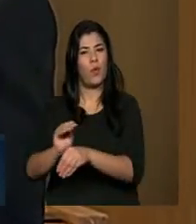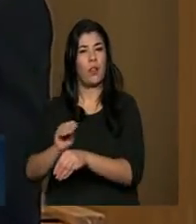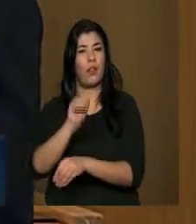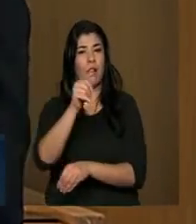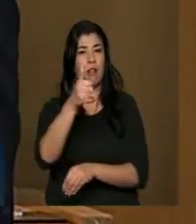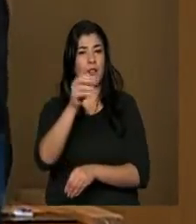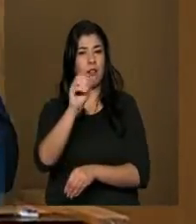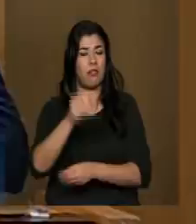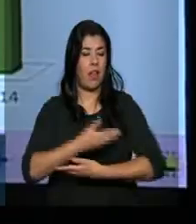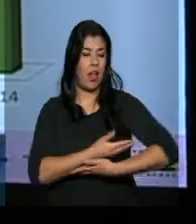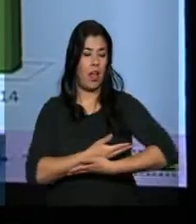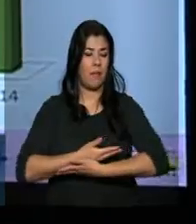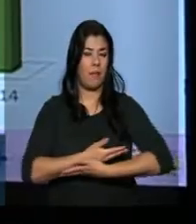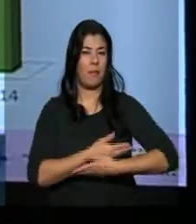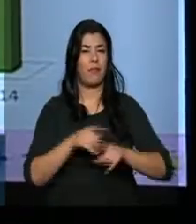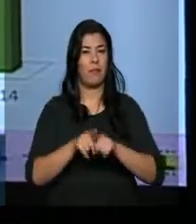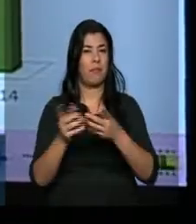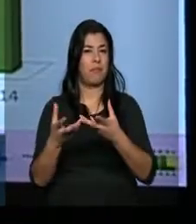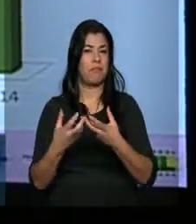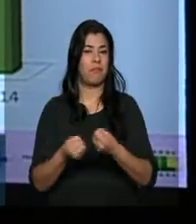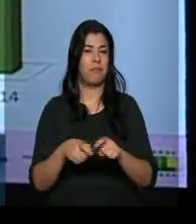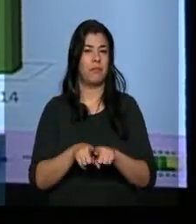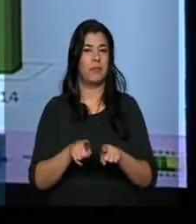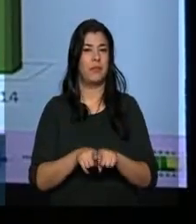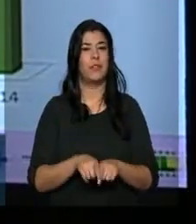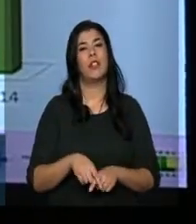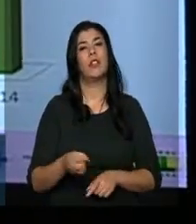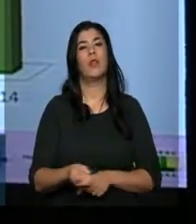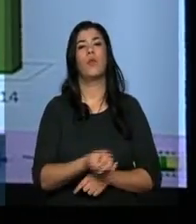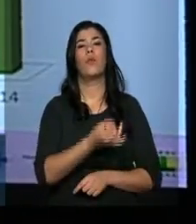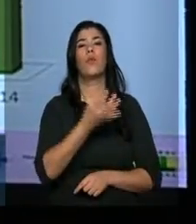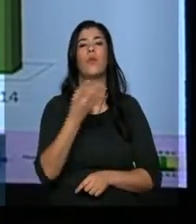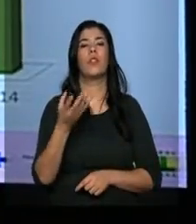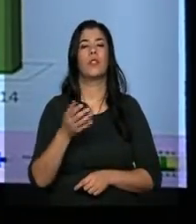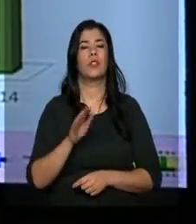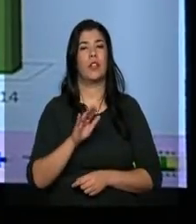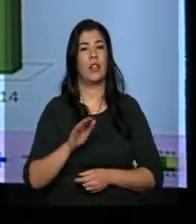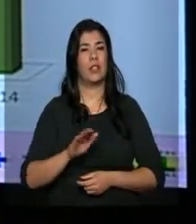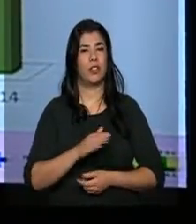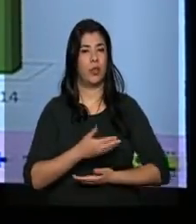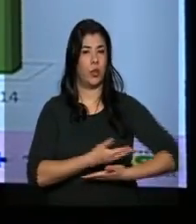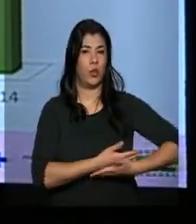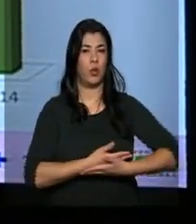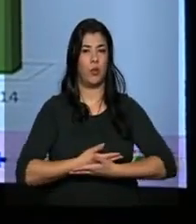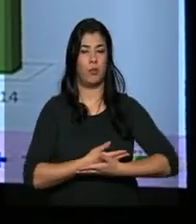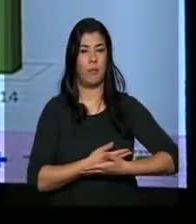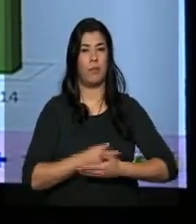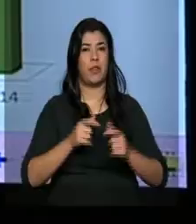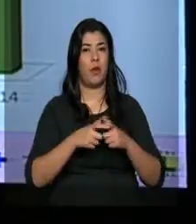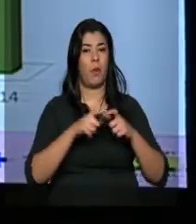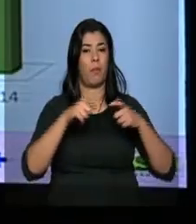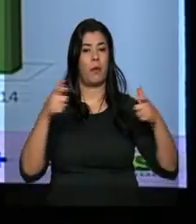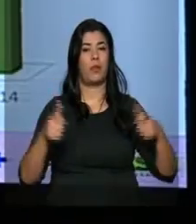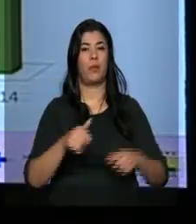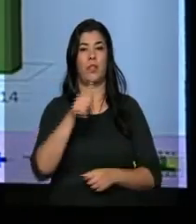O número de crianças beneficiadas também apresentou um crescimento de 4% entre 2008 e 2014, são cerca de 180 mil